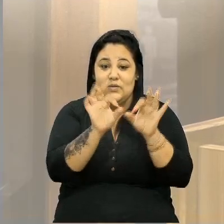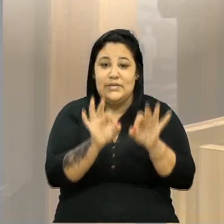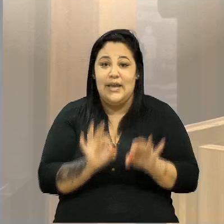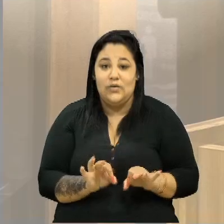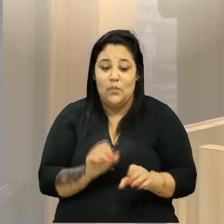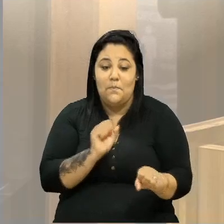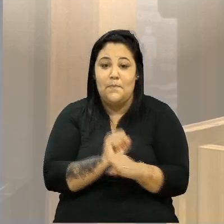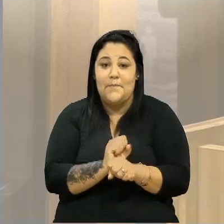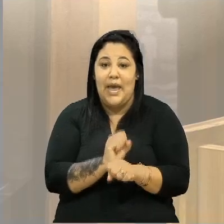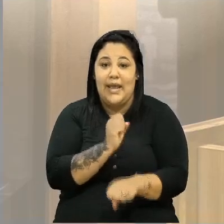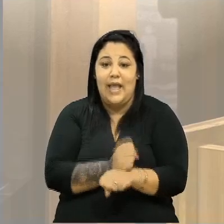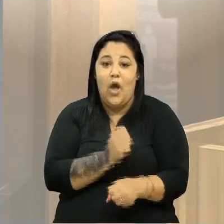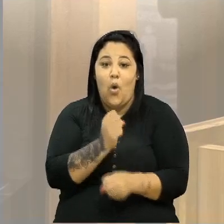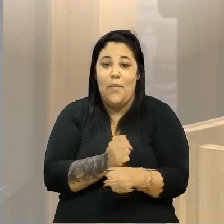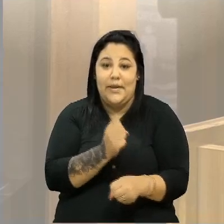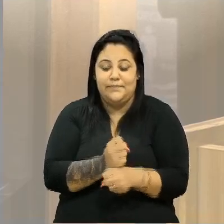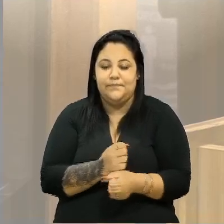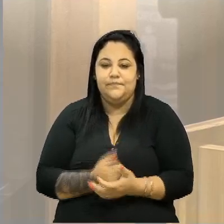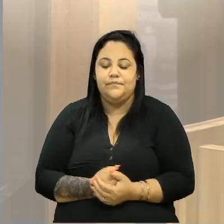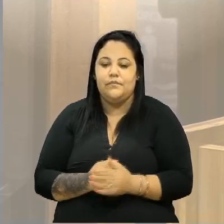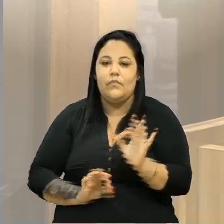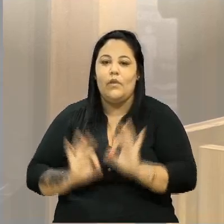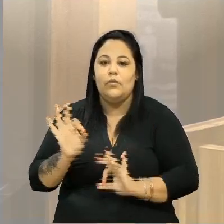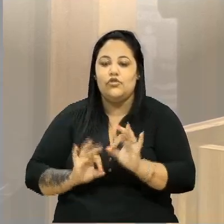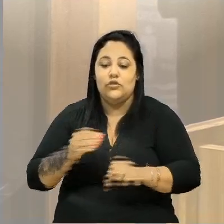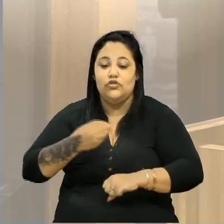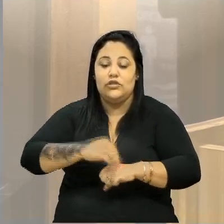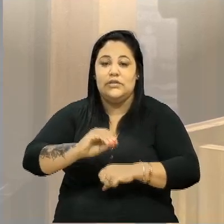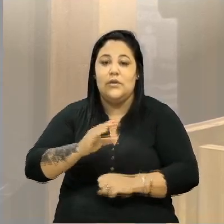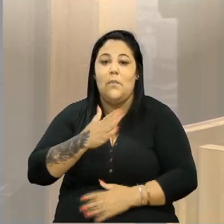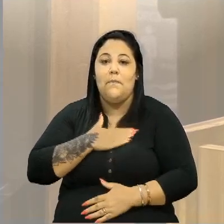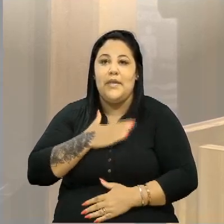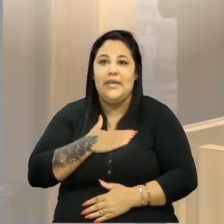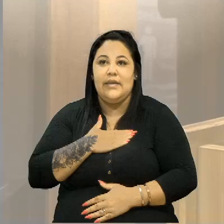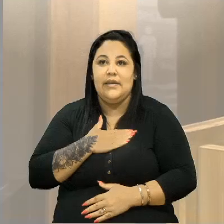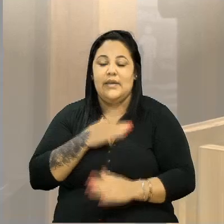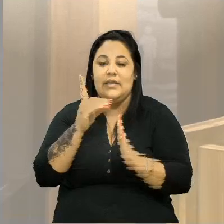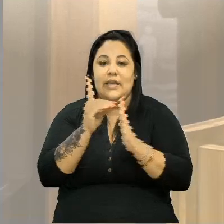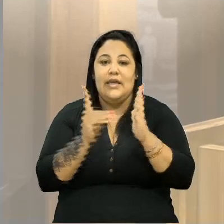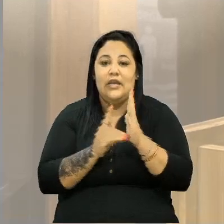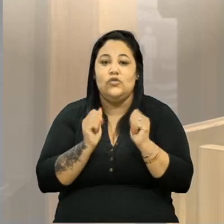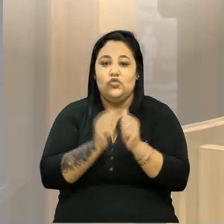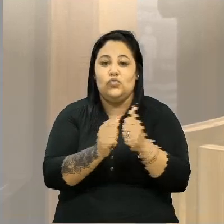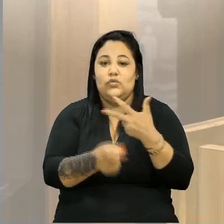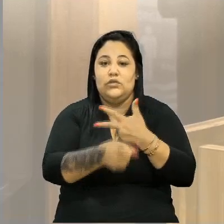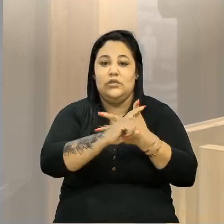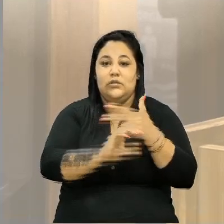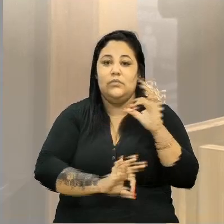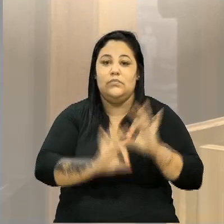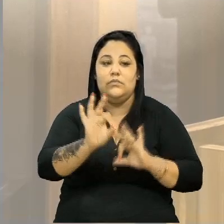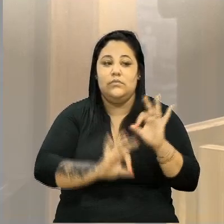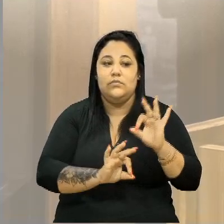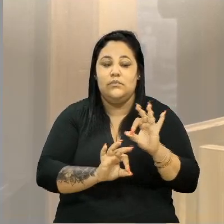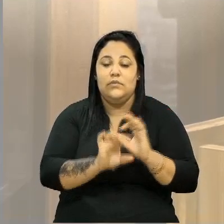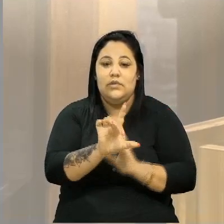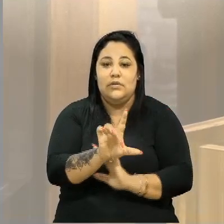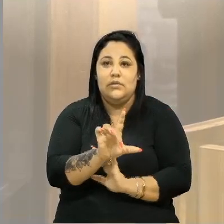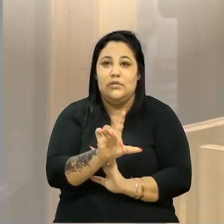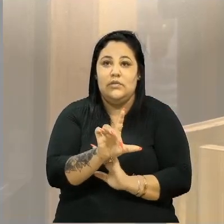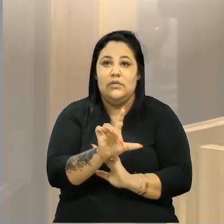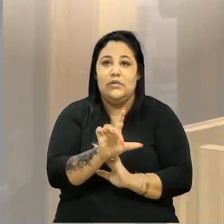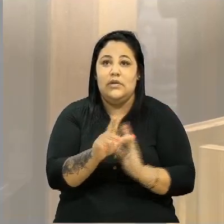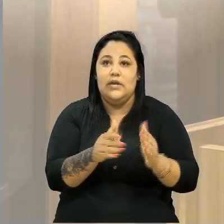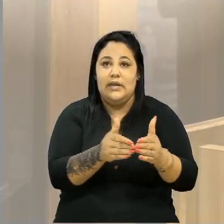obra. Projeto também que foi indicação minha e veio via decreto do Executivo, o projeto da LAC, que é o Licenciamento Ambiental por Adesão